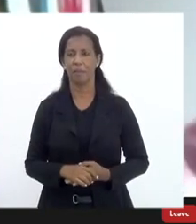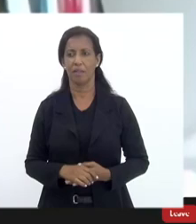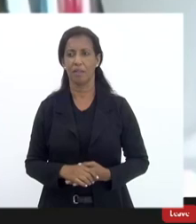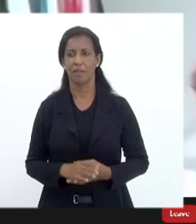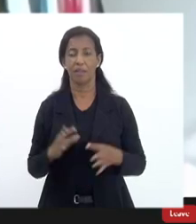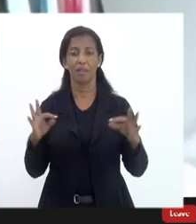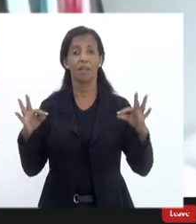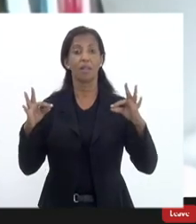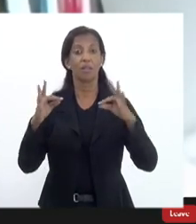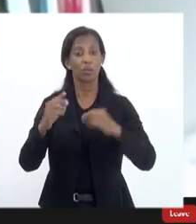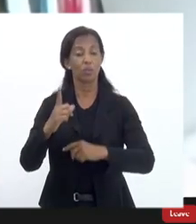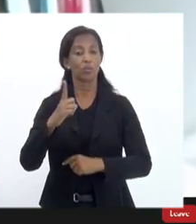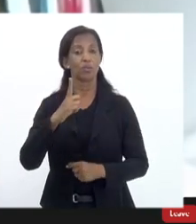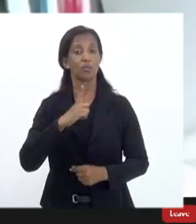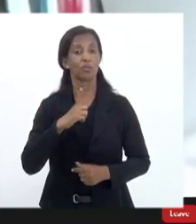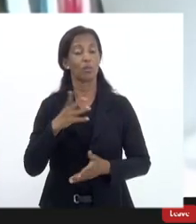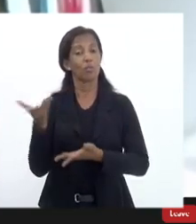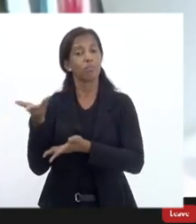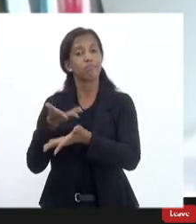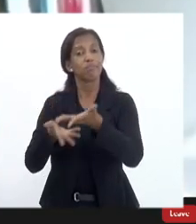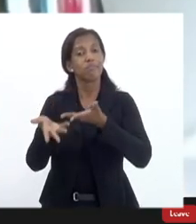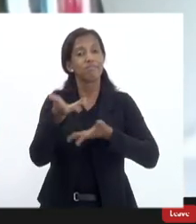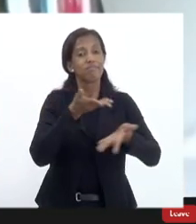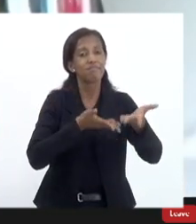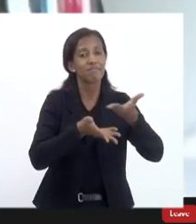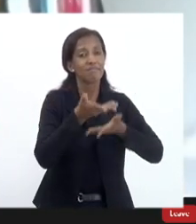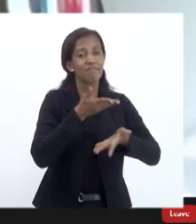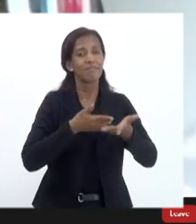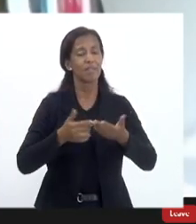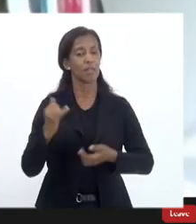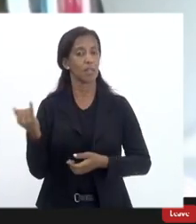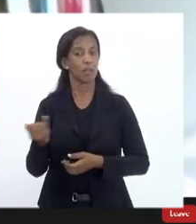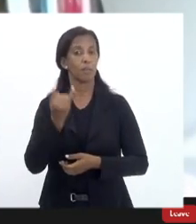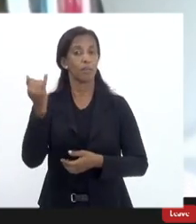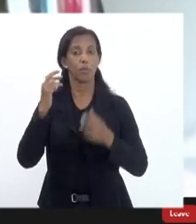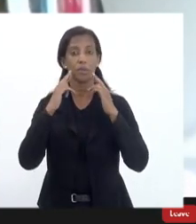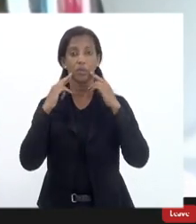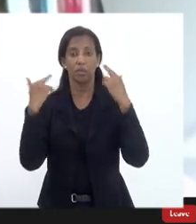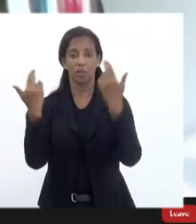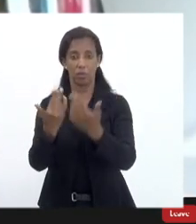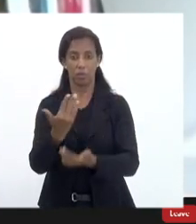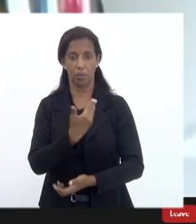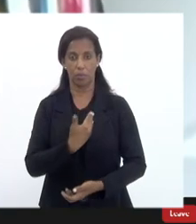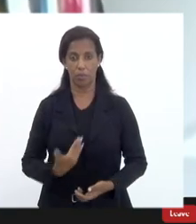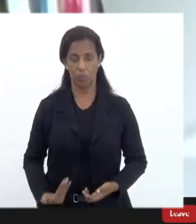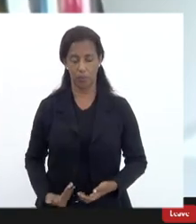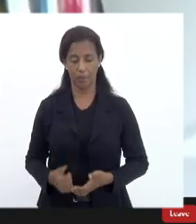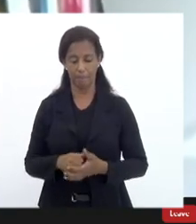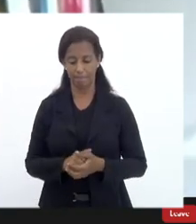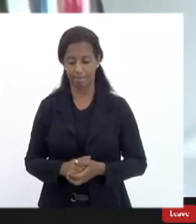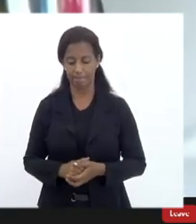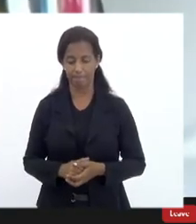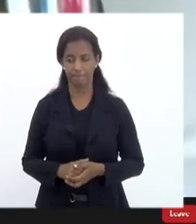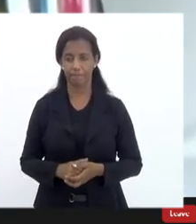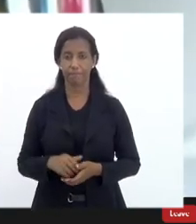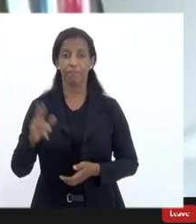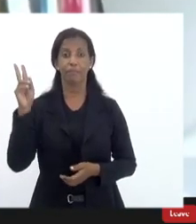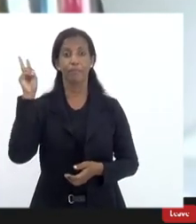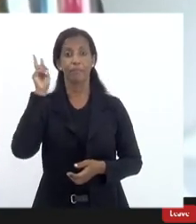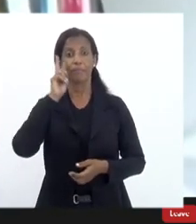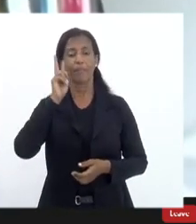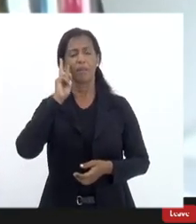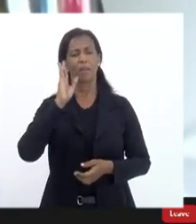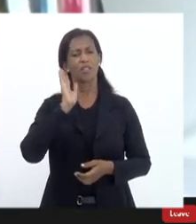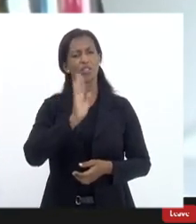a todos que estão participando dessa importante audiência pública. Quero destacar que há algum